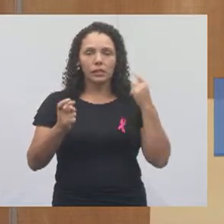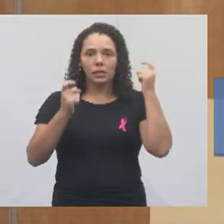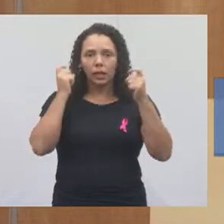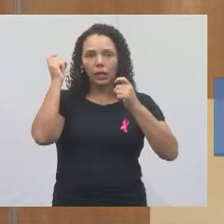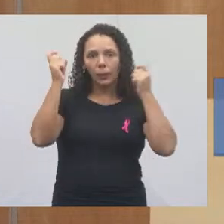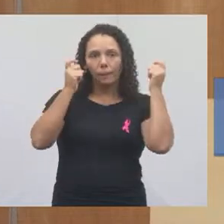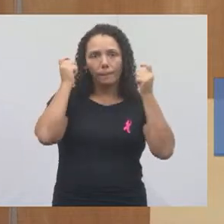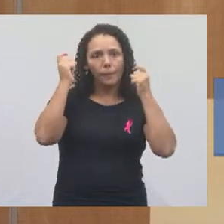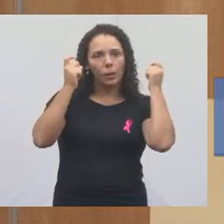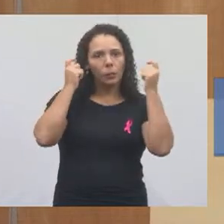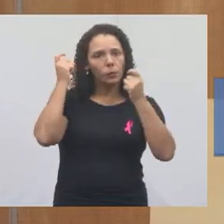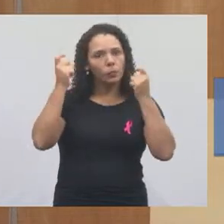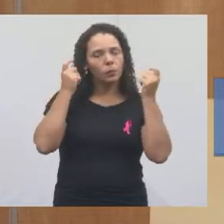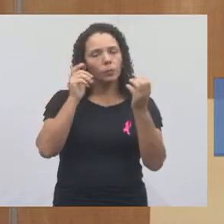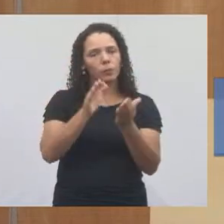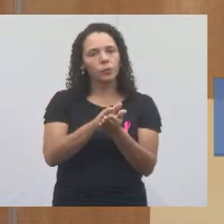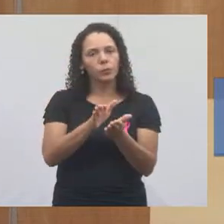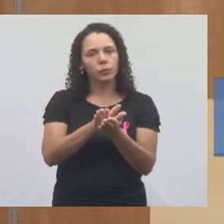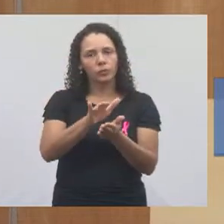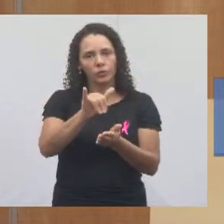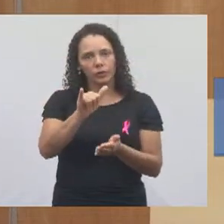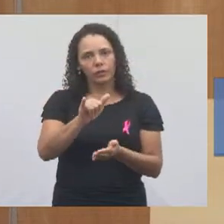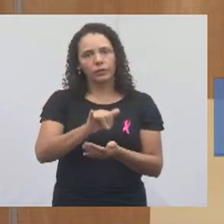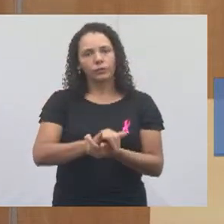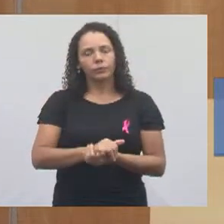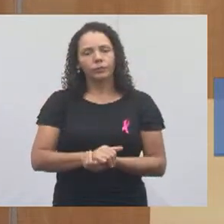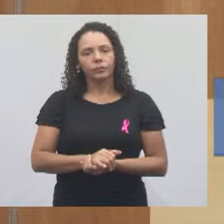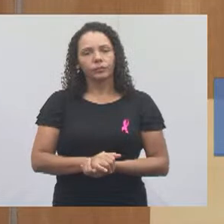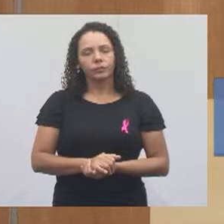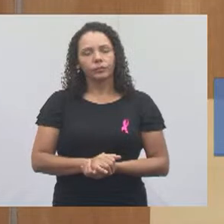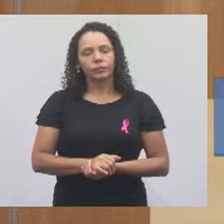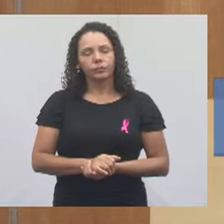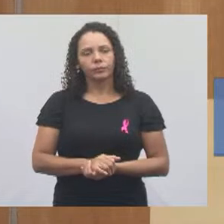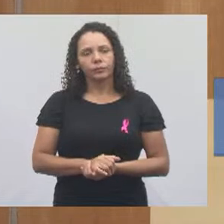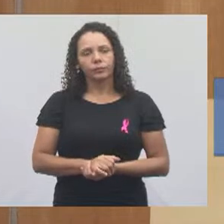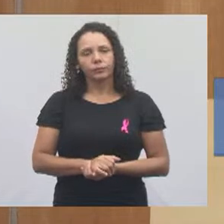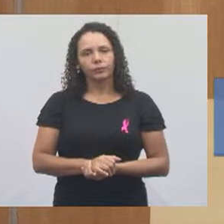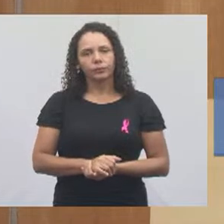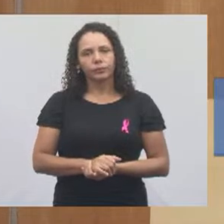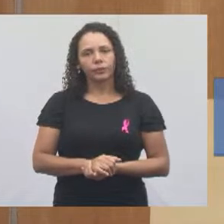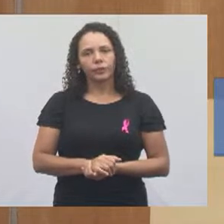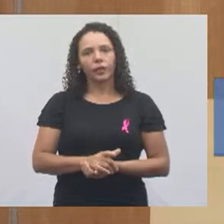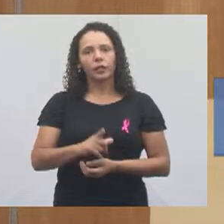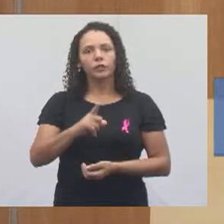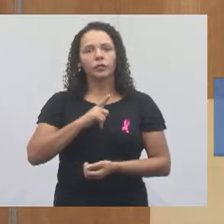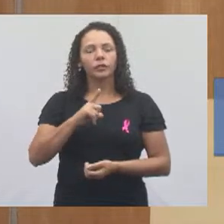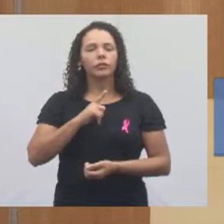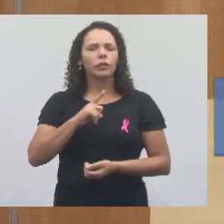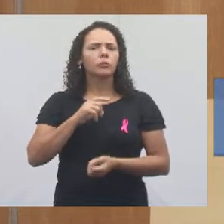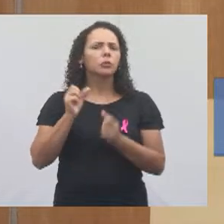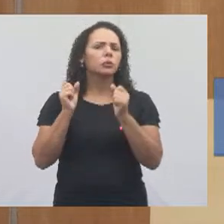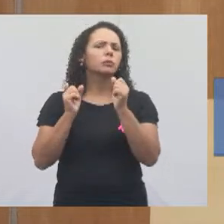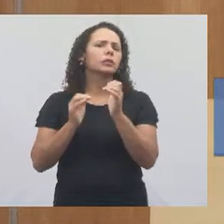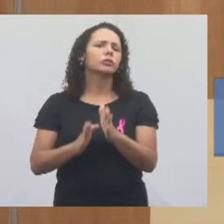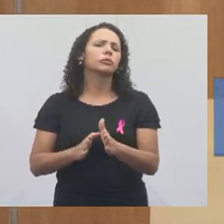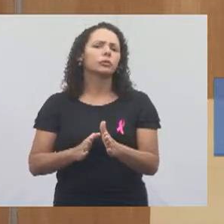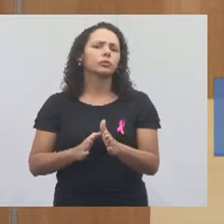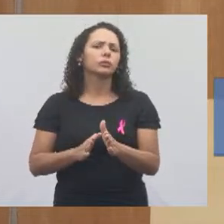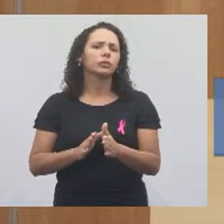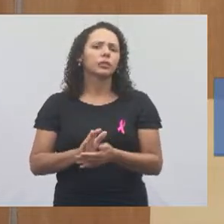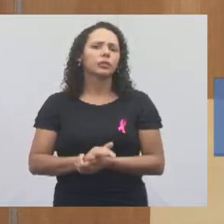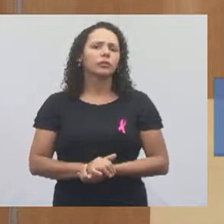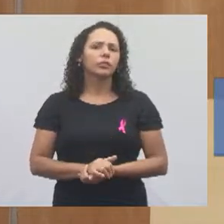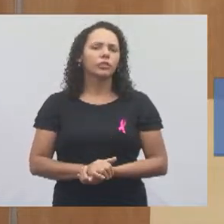de Jacareí. Nós tivemos aí uma ação da Vigilância Sanitária, também da